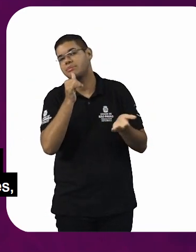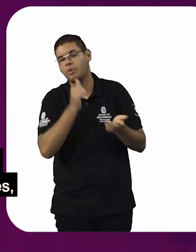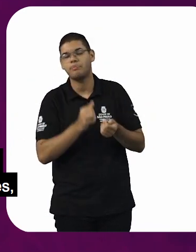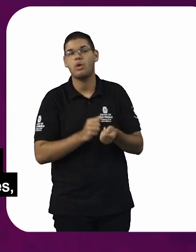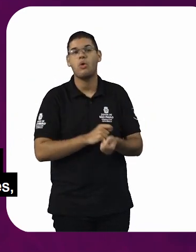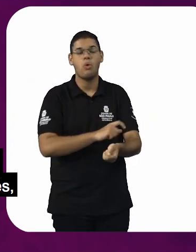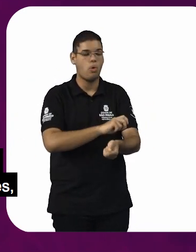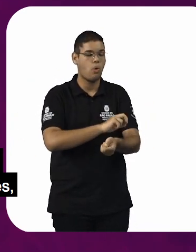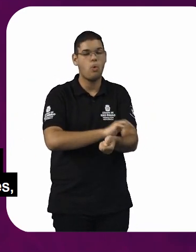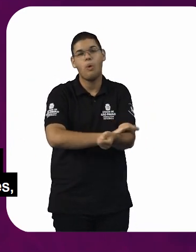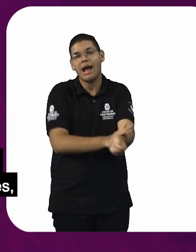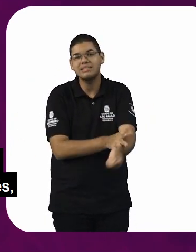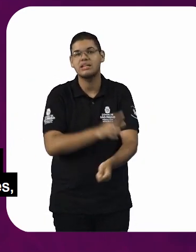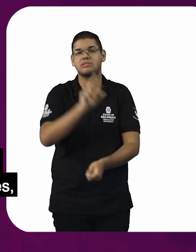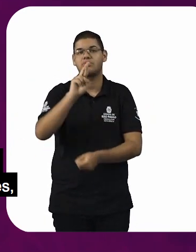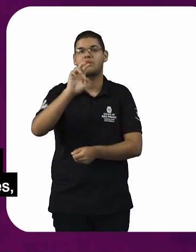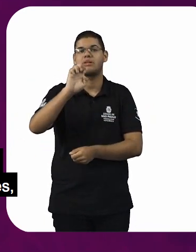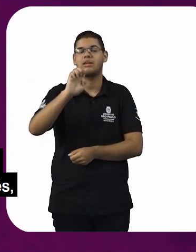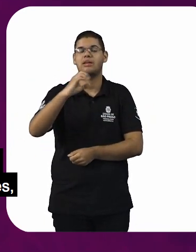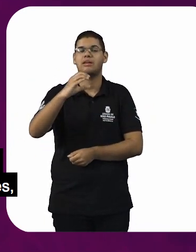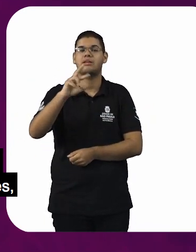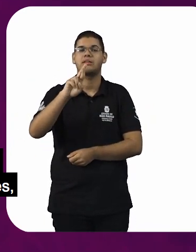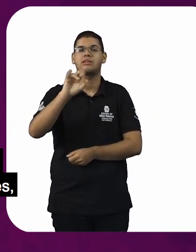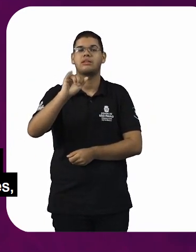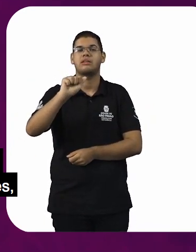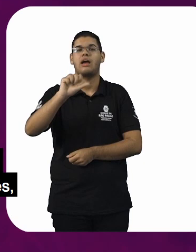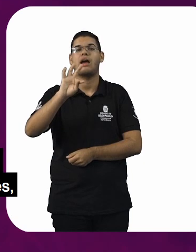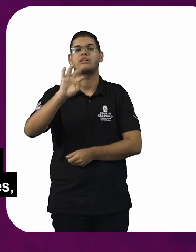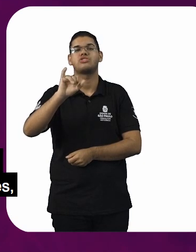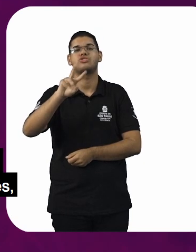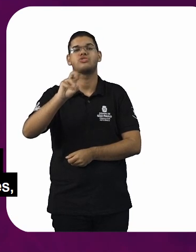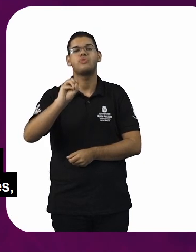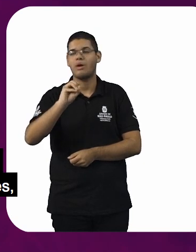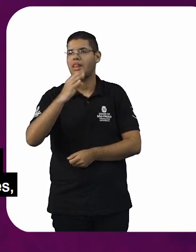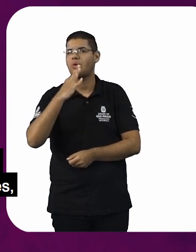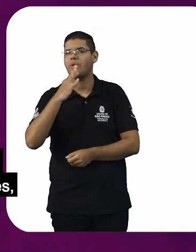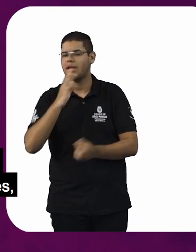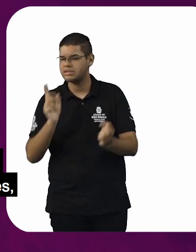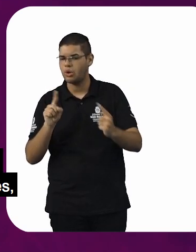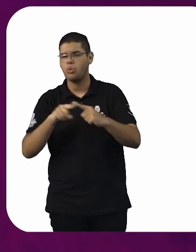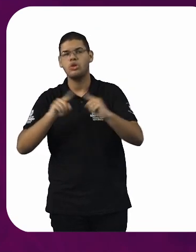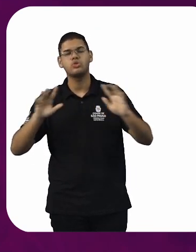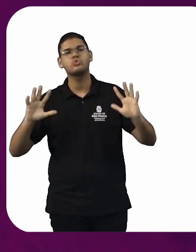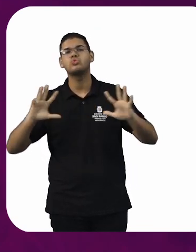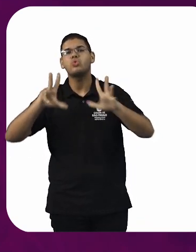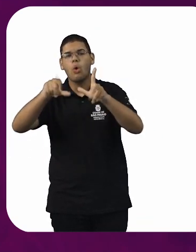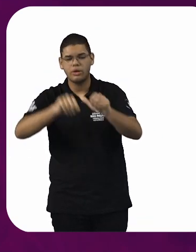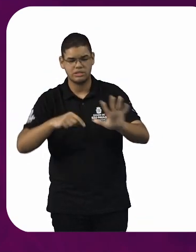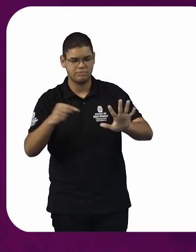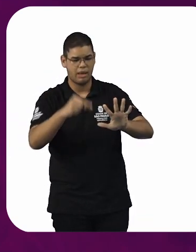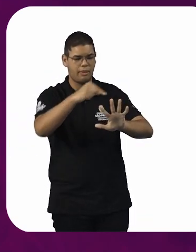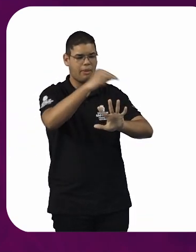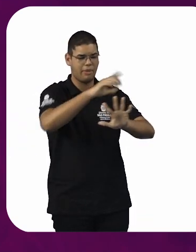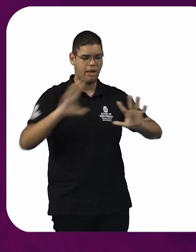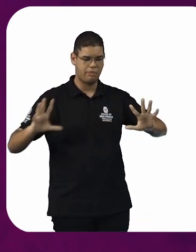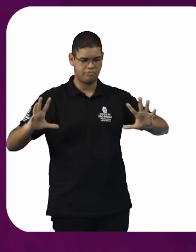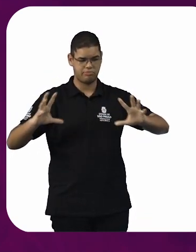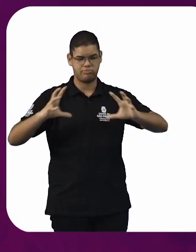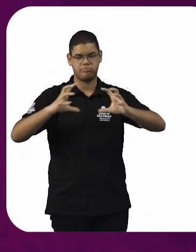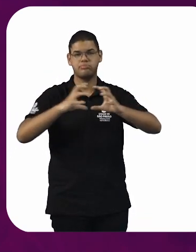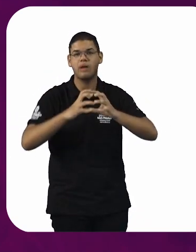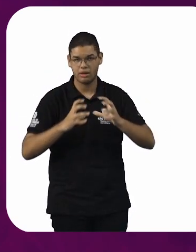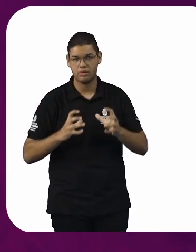Ela traz uma agravante quando esse racismo recreativo ou não, ele é praticado através, por exemplo, da internet,